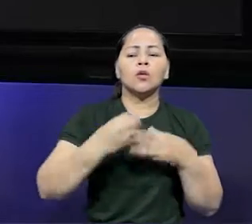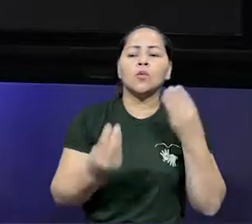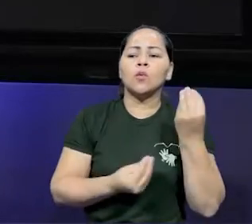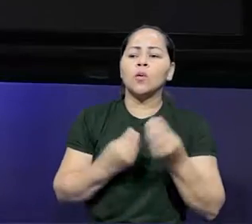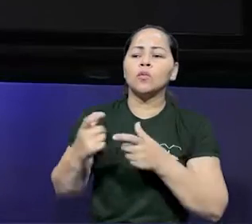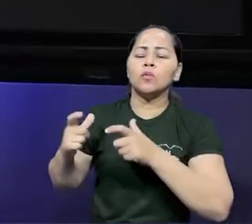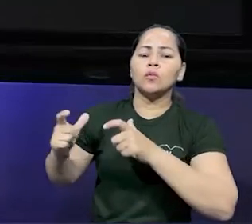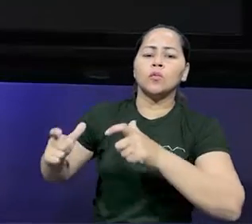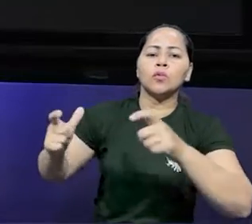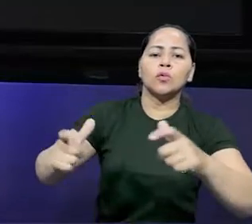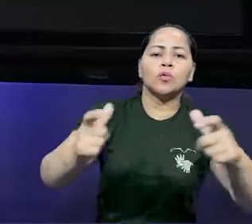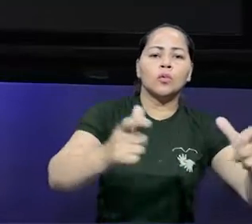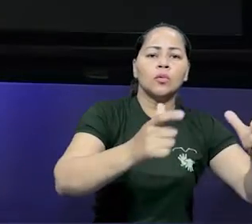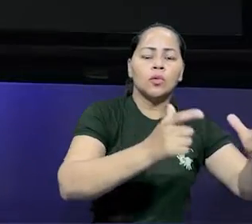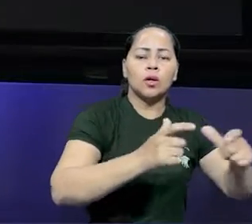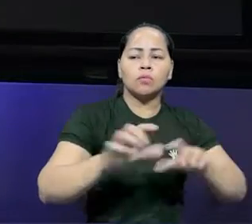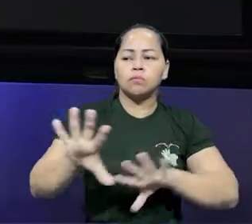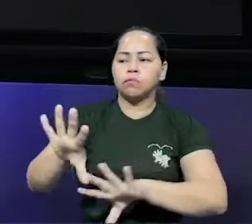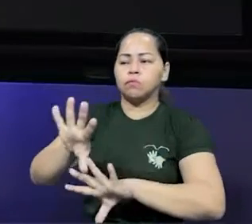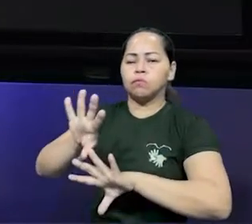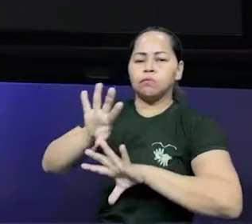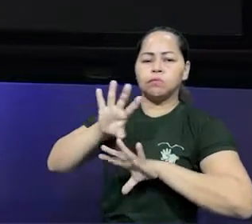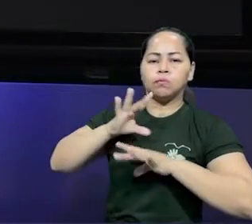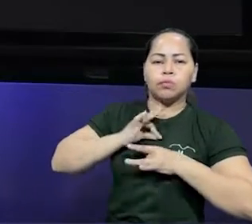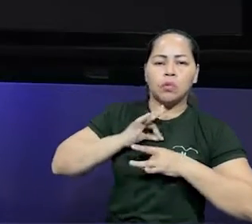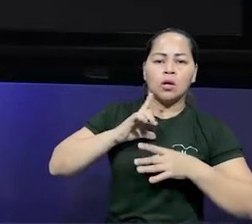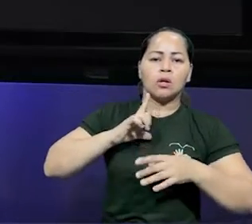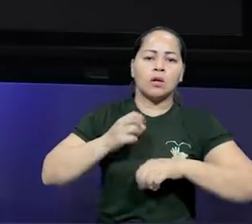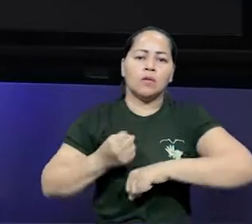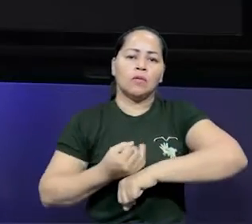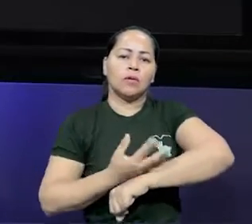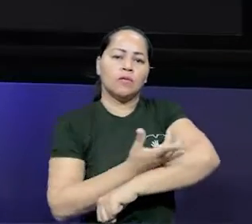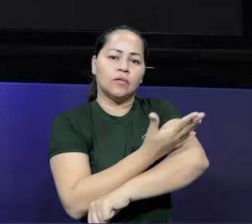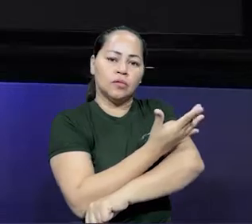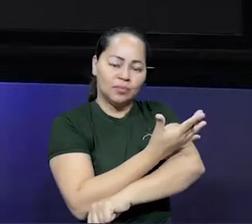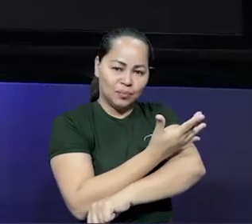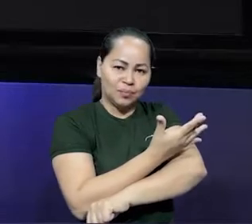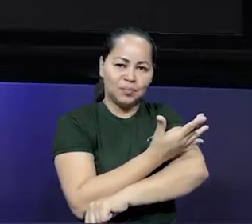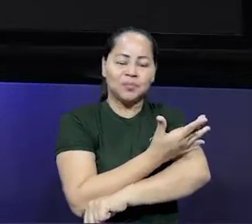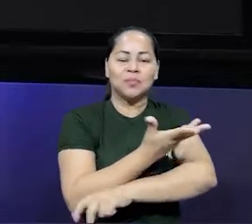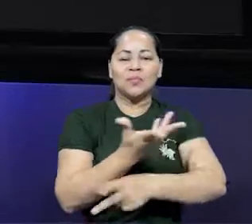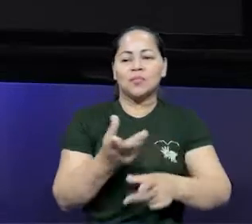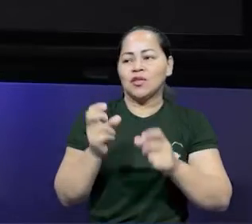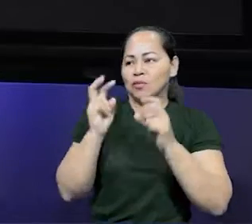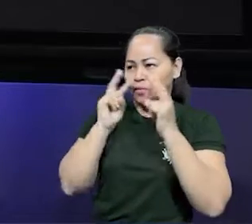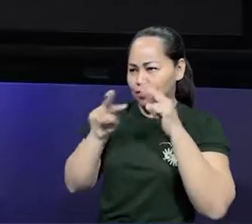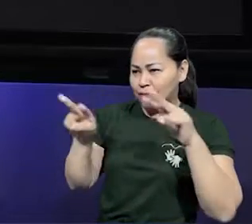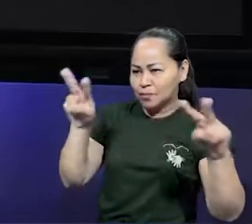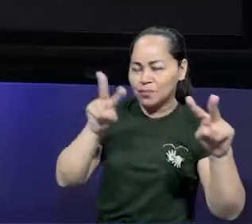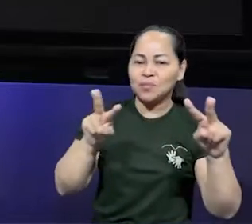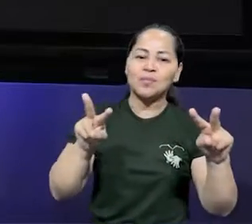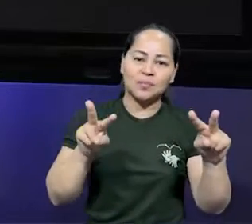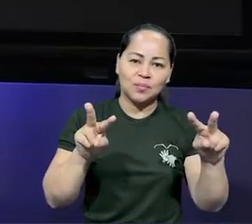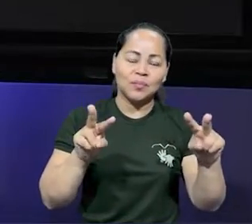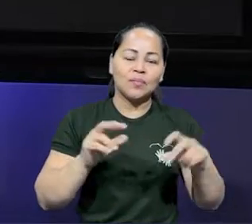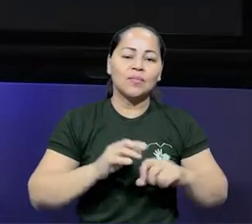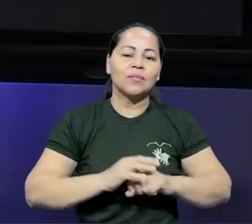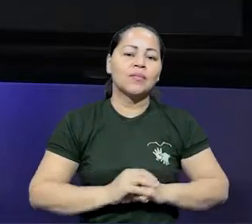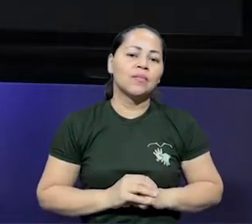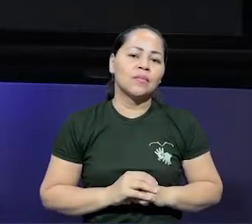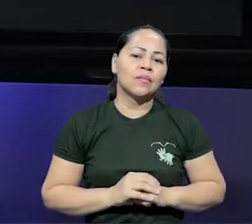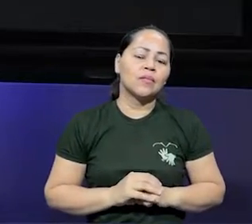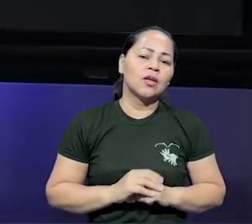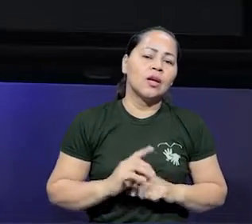que produz em cada um de nós afetos, sensações, emoções e sentimentos. E